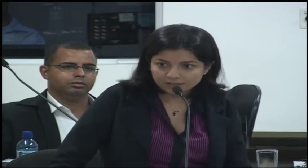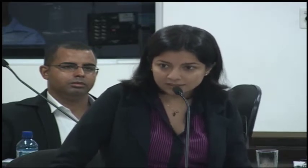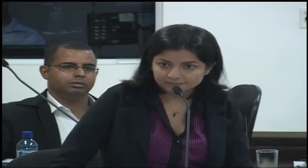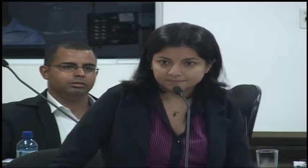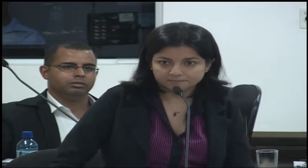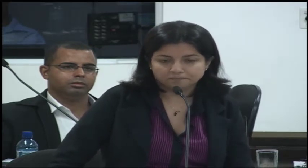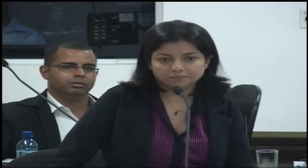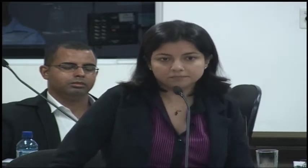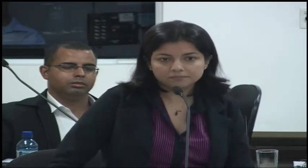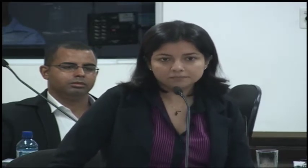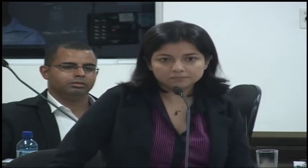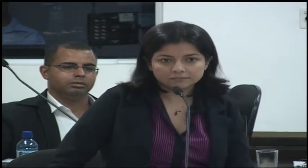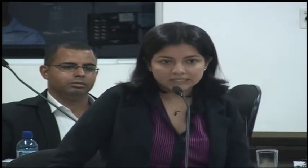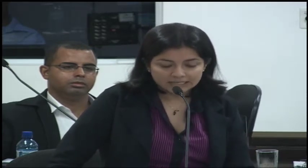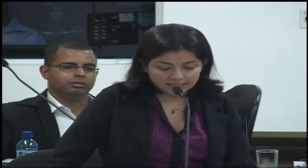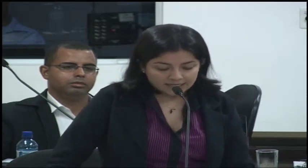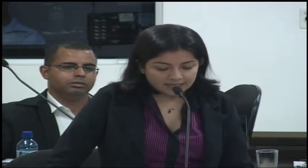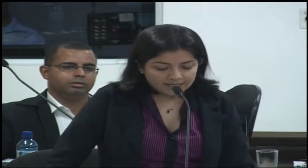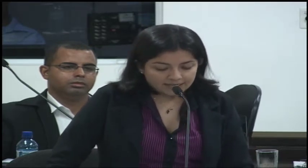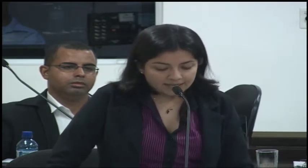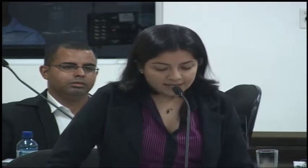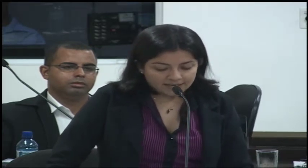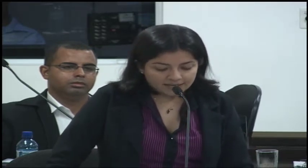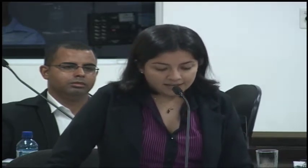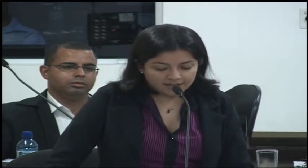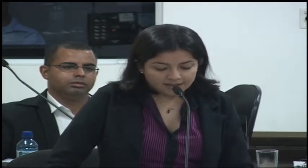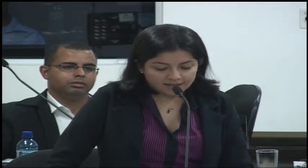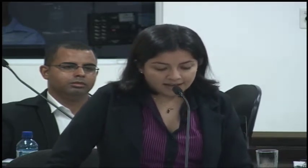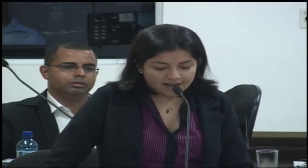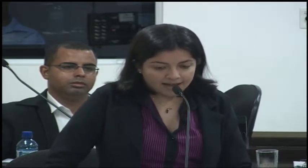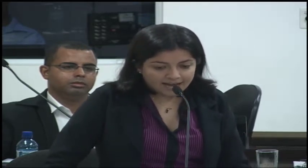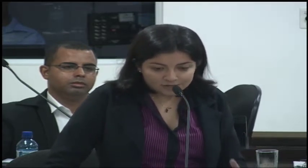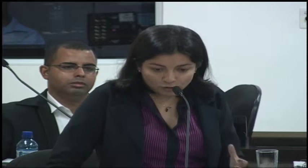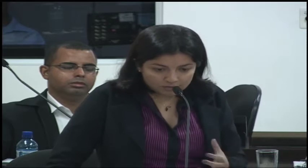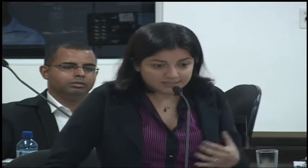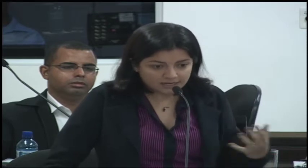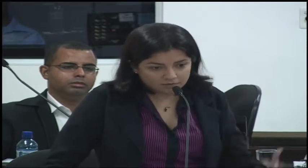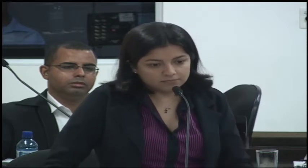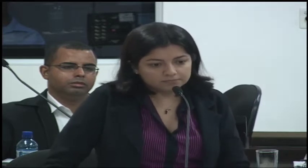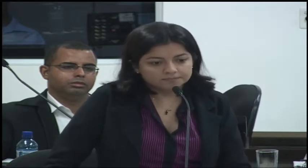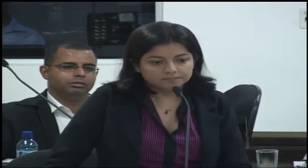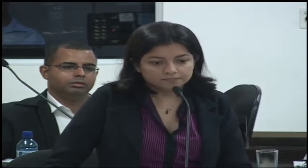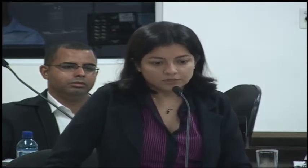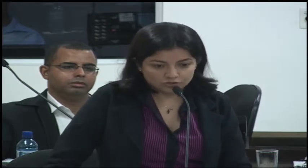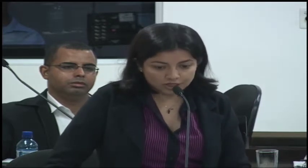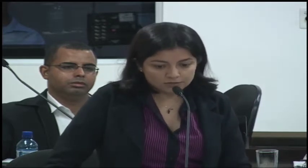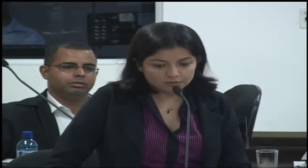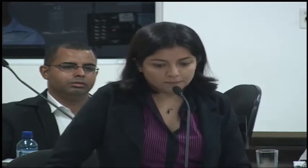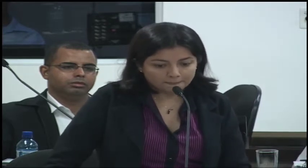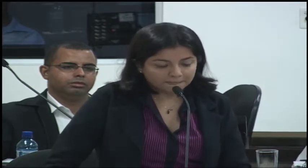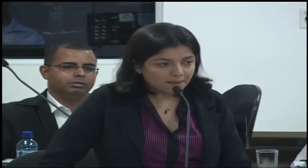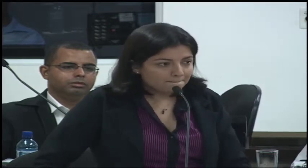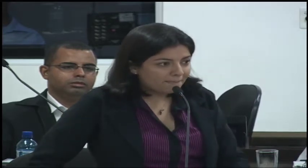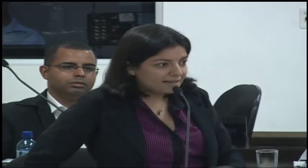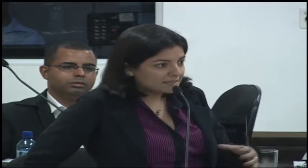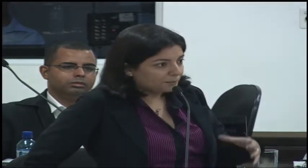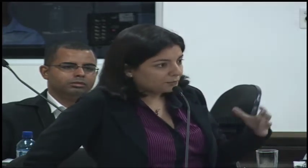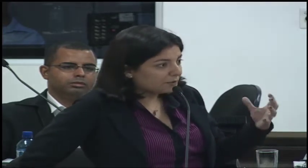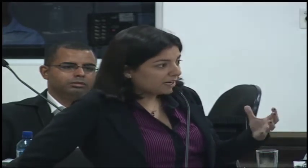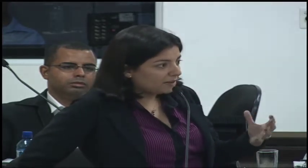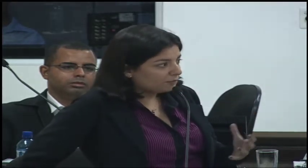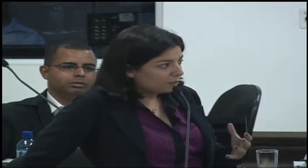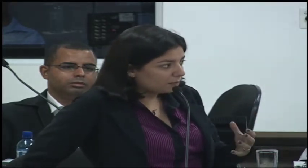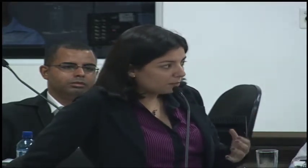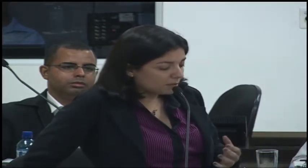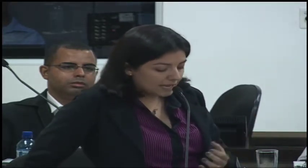resolvida e a resolução disso passa por